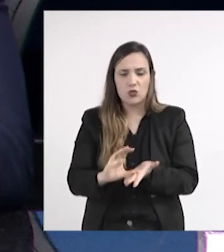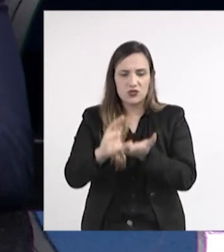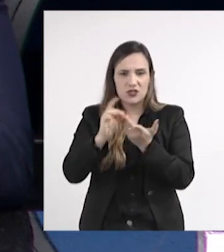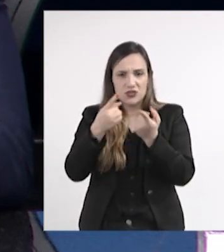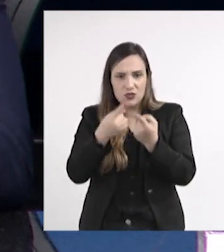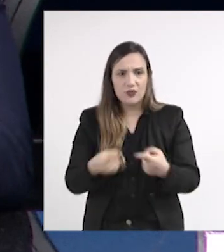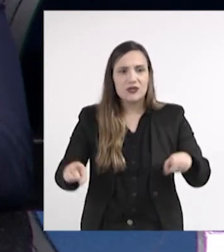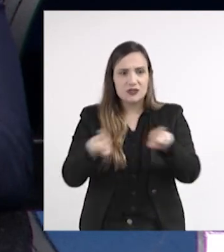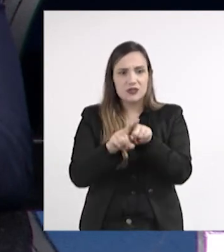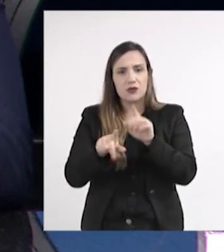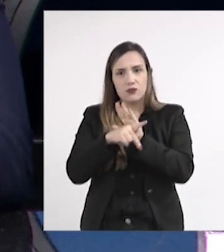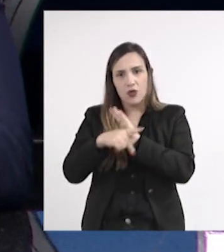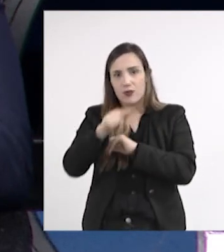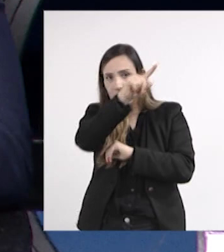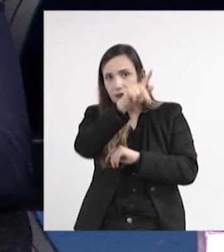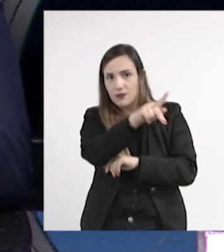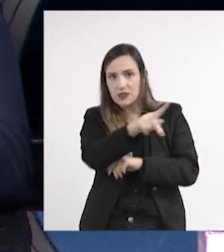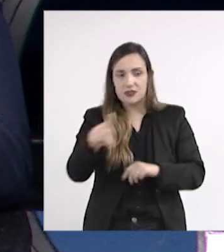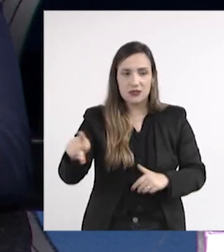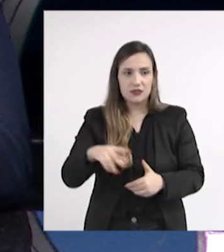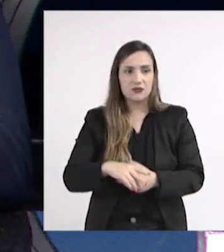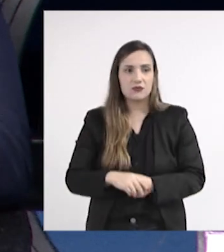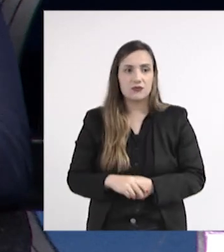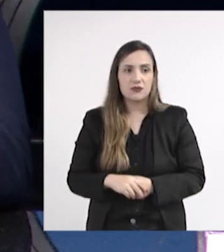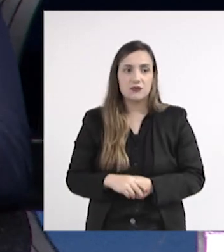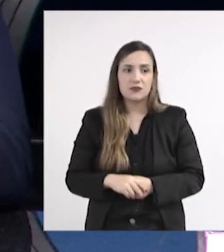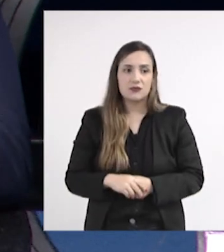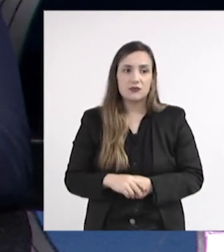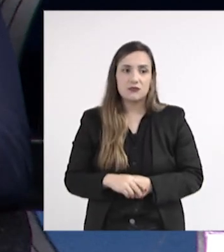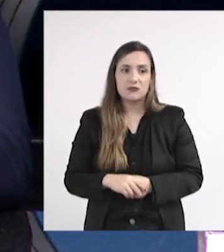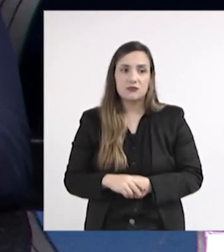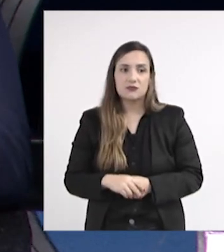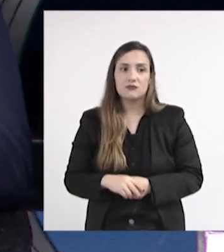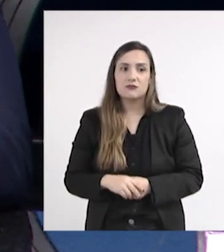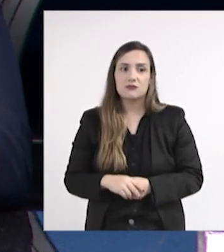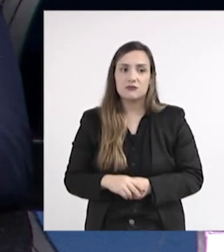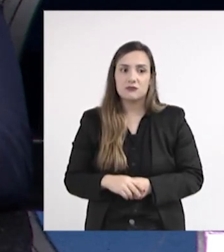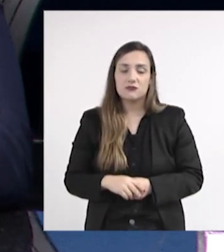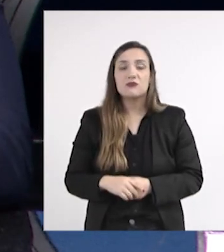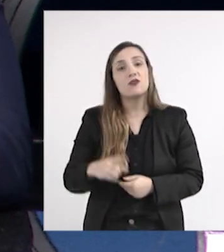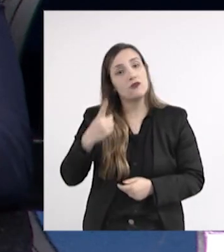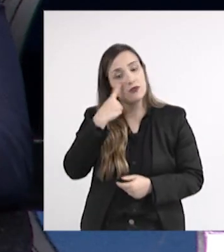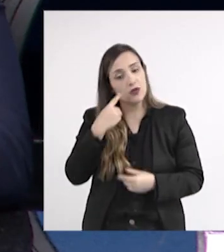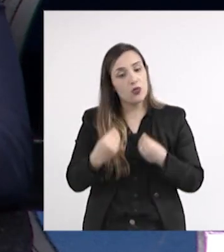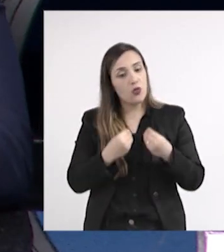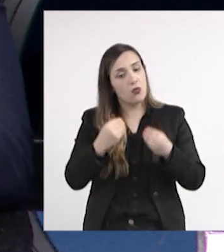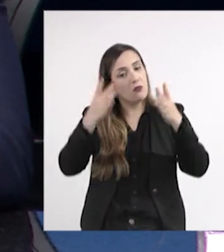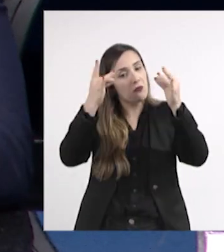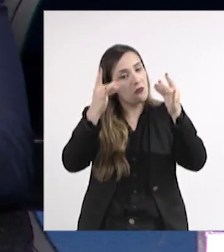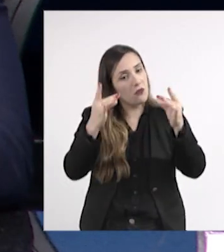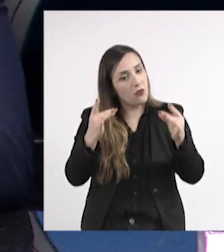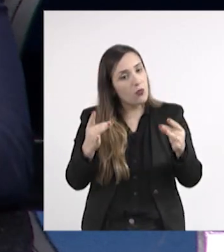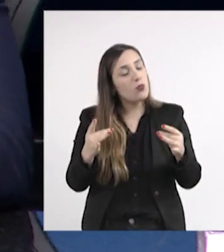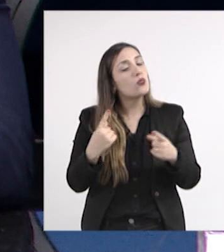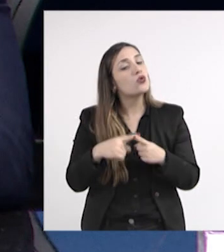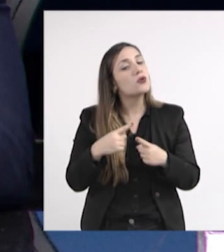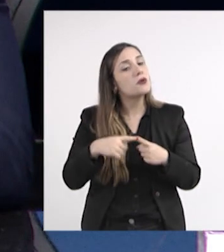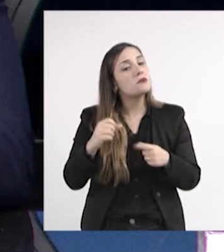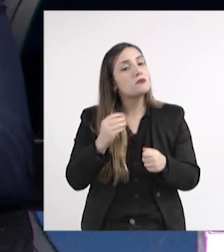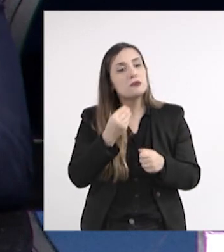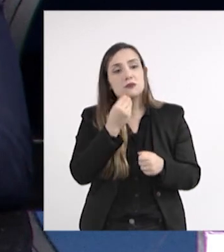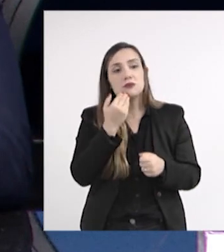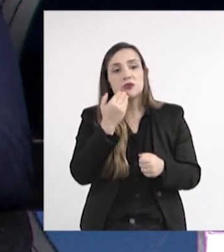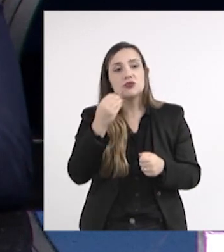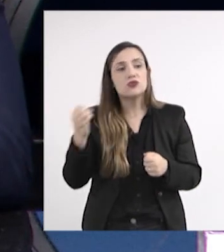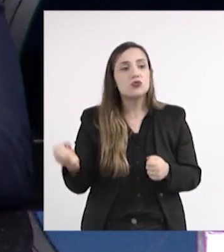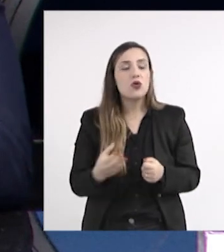da Presidência da República recomendou a qualificação desse empreendimento para a relicitação, o que foi acolhido